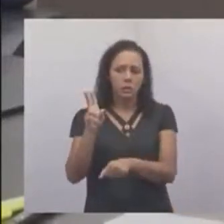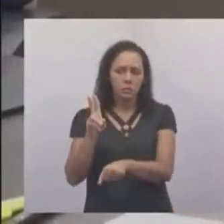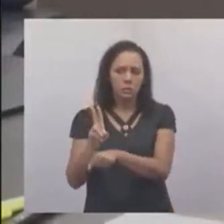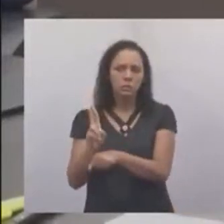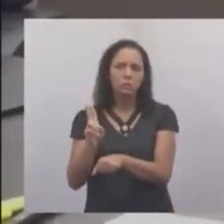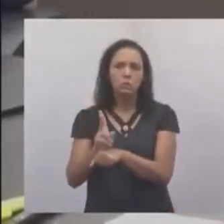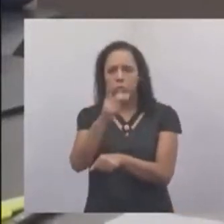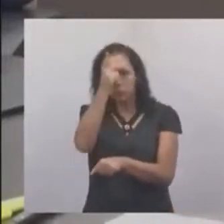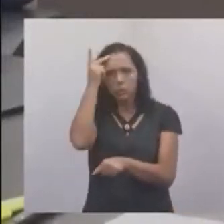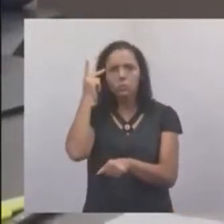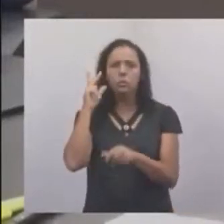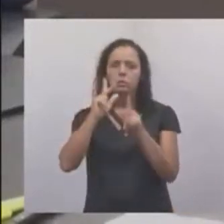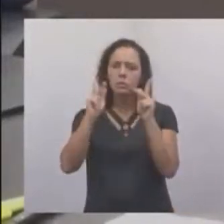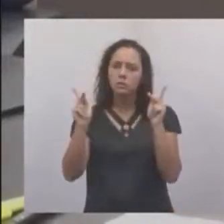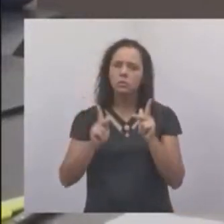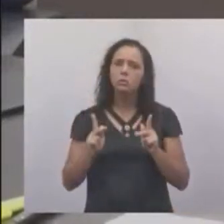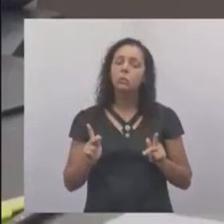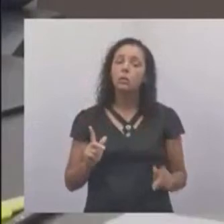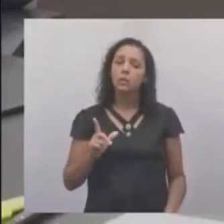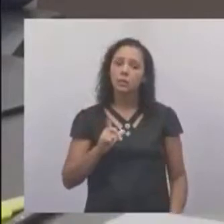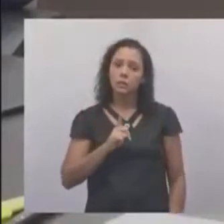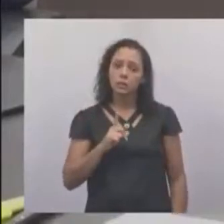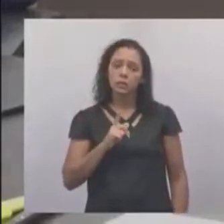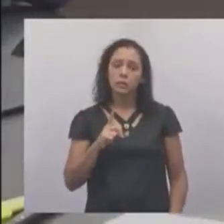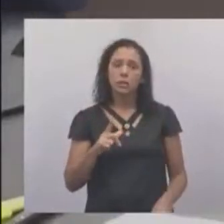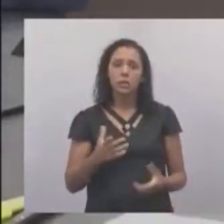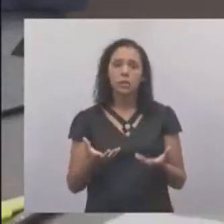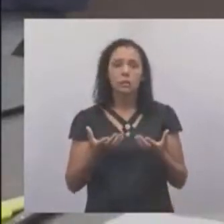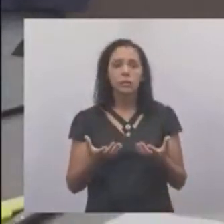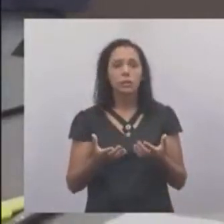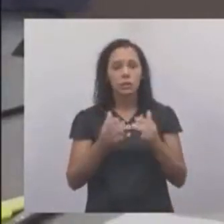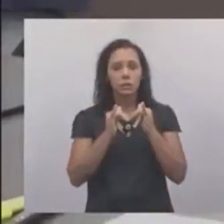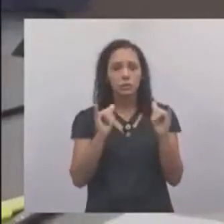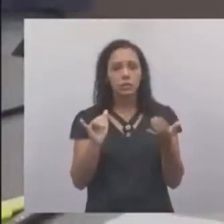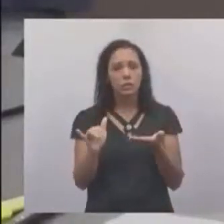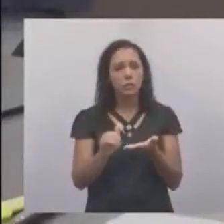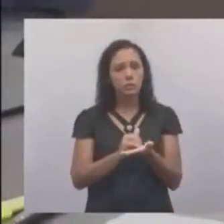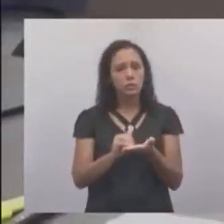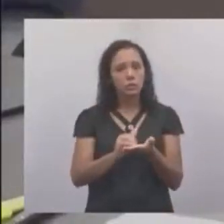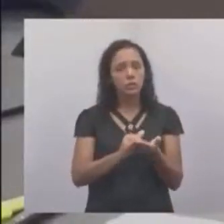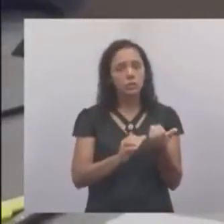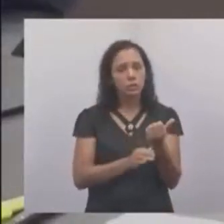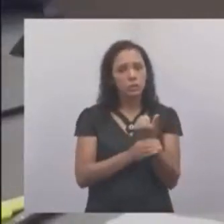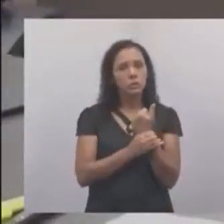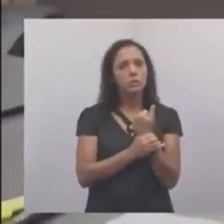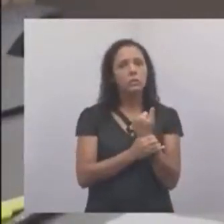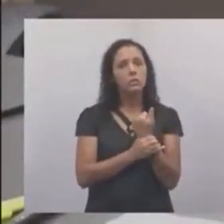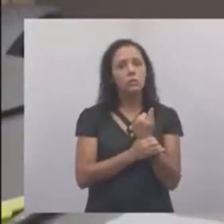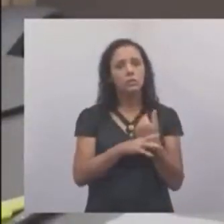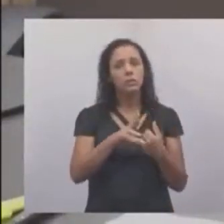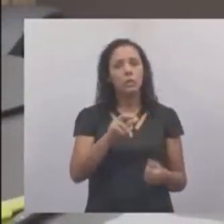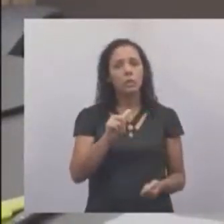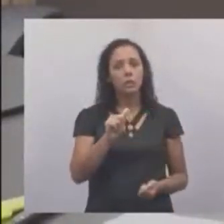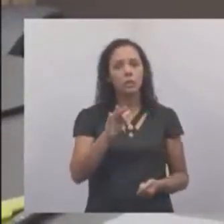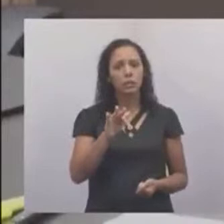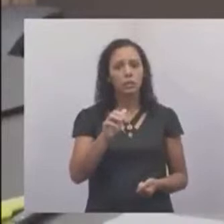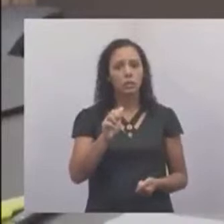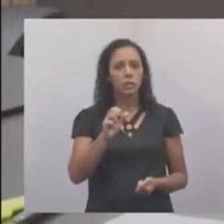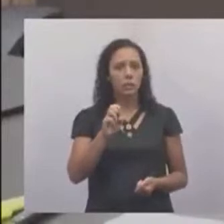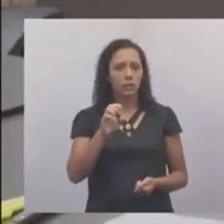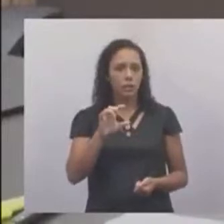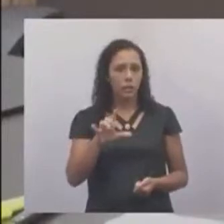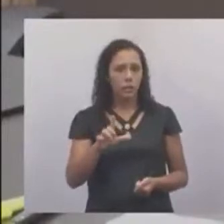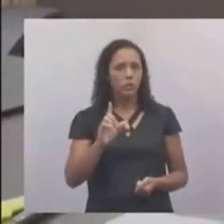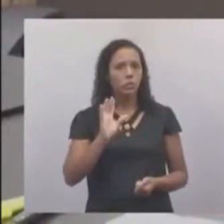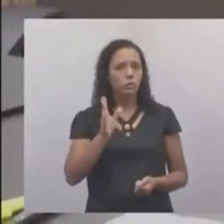sossego. E gostaria de dizer que o secretário de Segurança e Defesa do Cidadão, Rafael Júlio, já soltou aí um